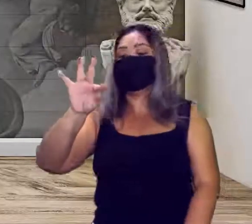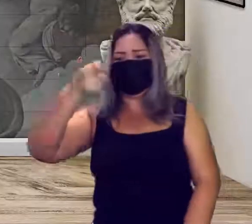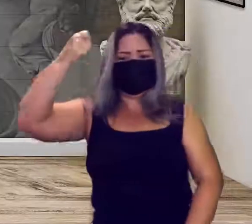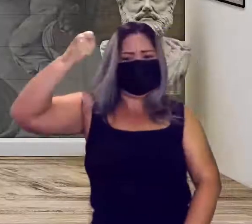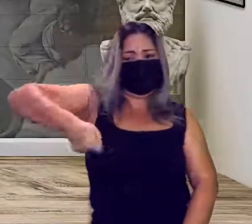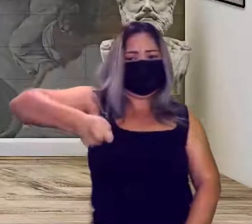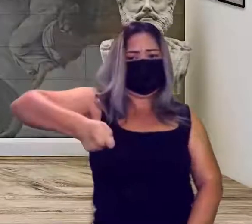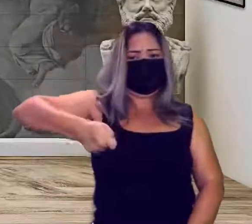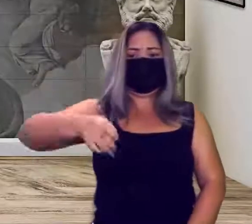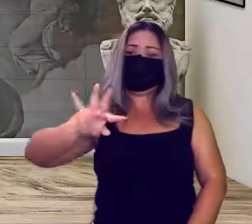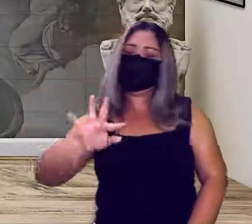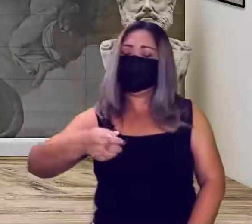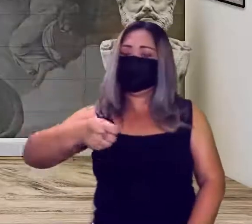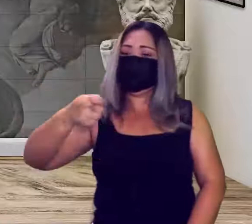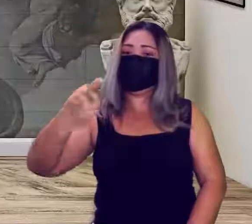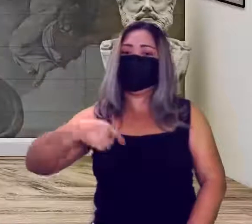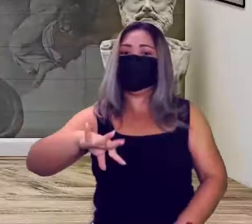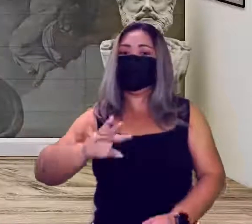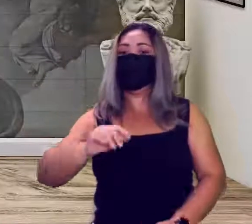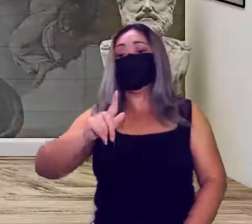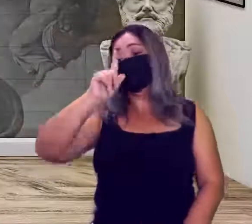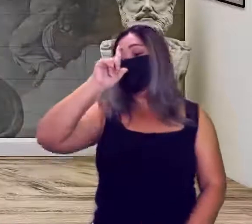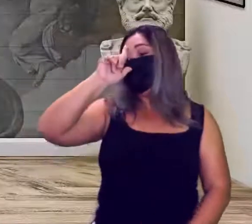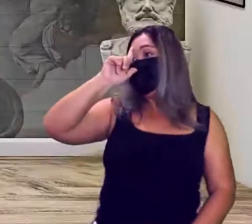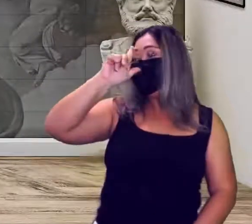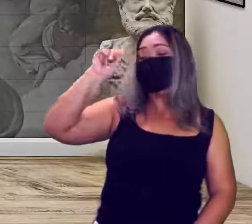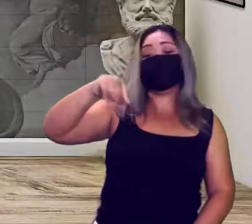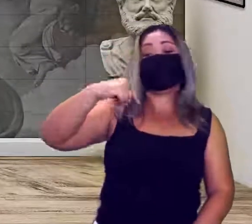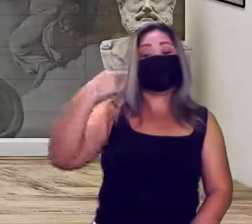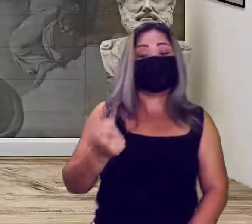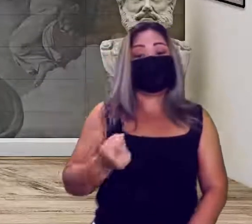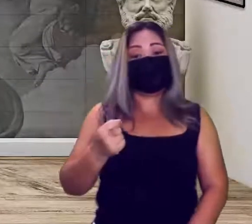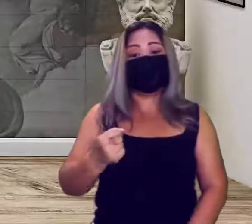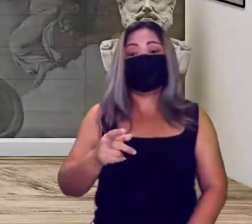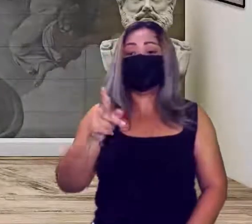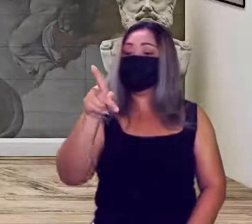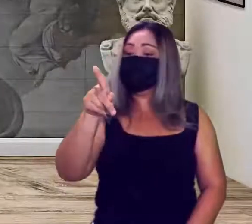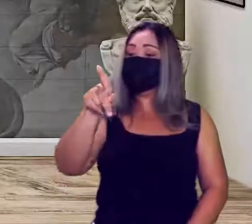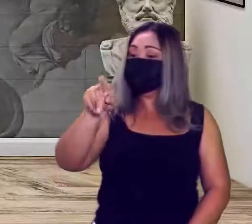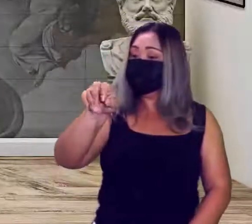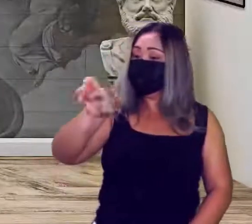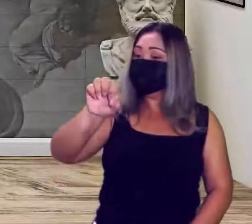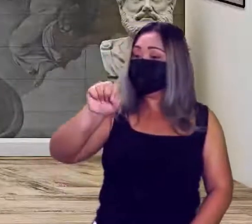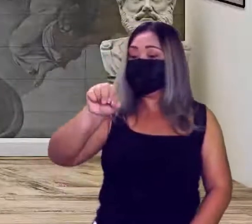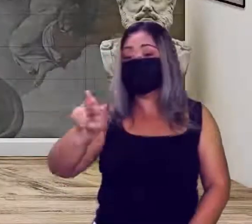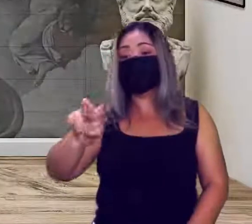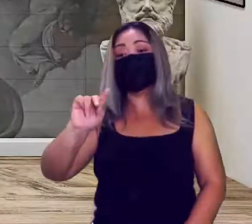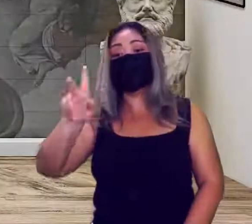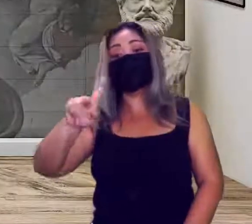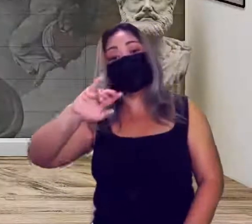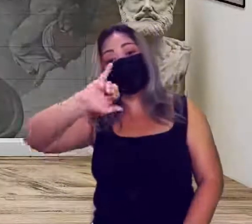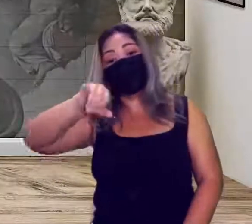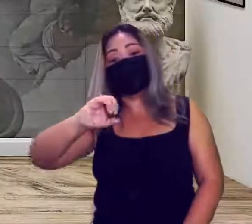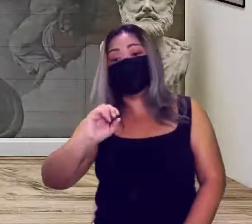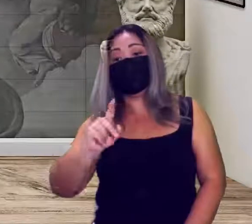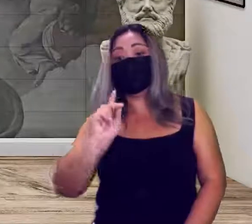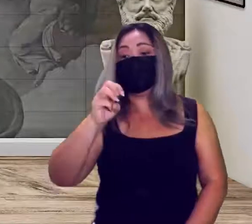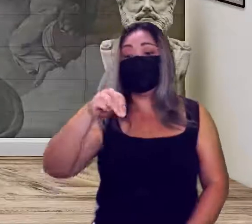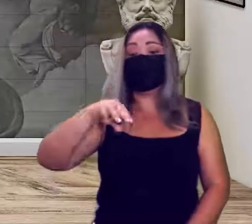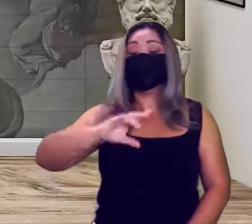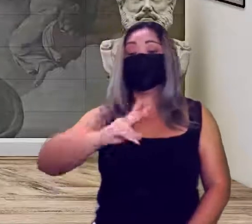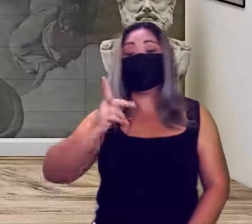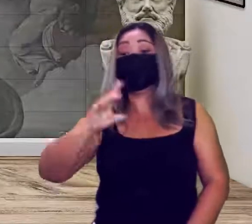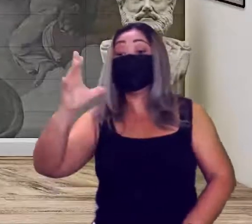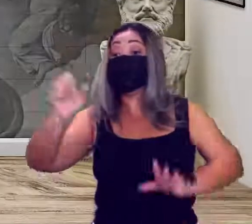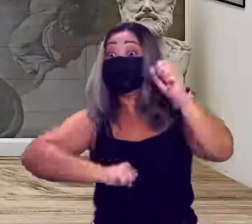o Thor. As gregas, que envolve o Perseu, né, Percy Jackson, e o Ladrão de